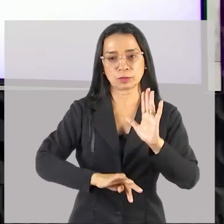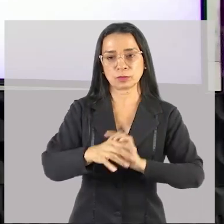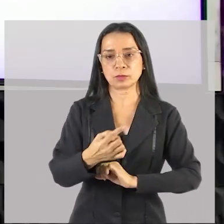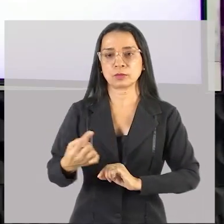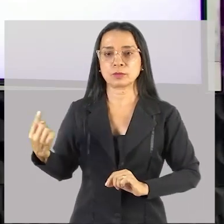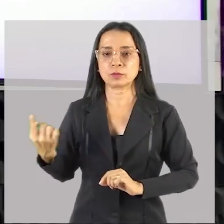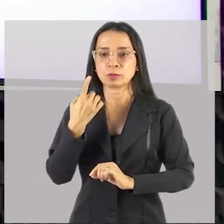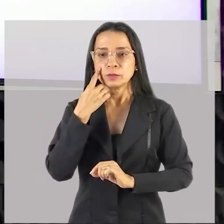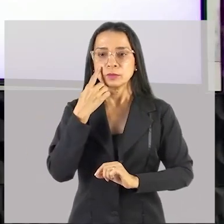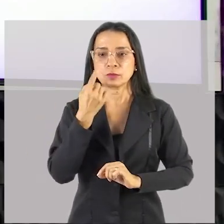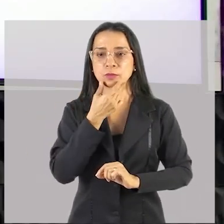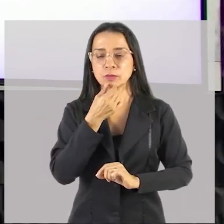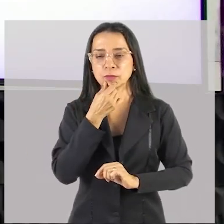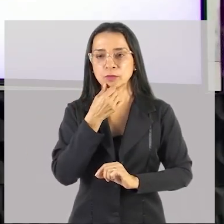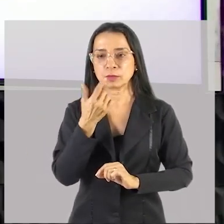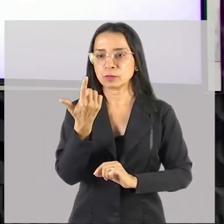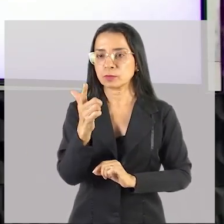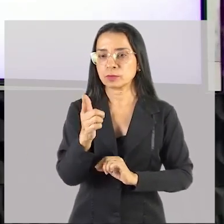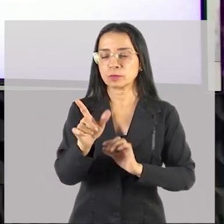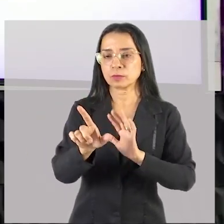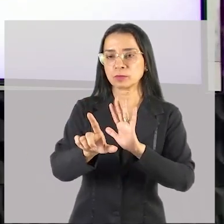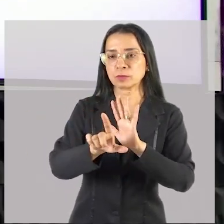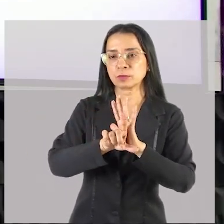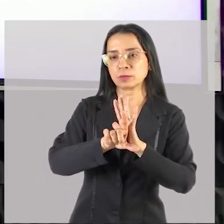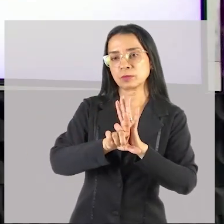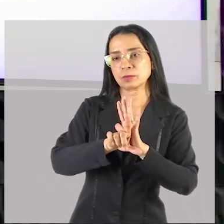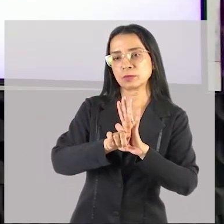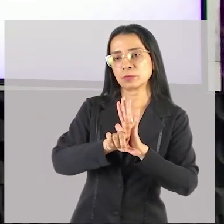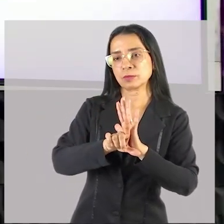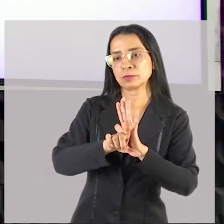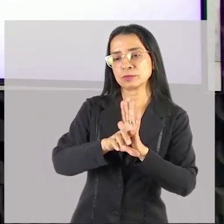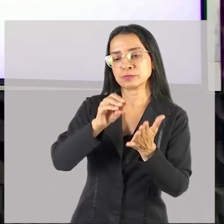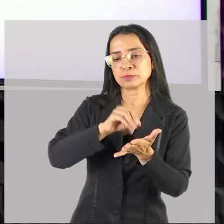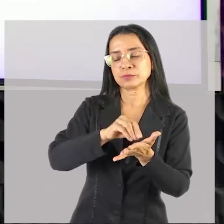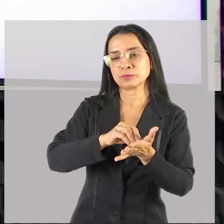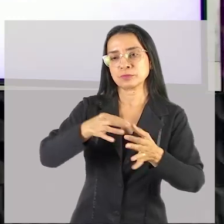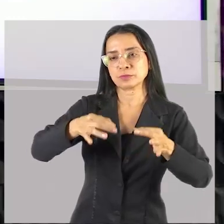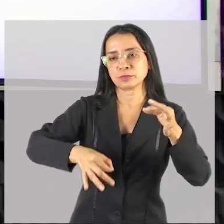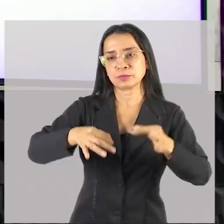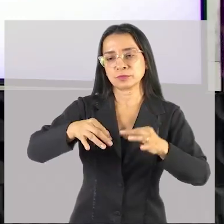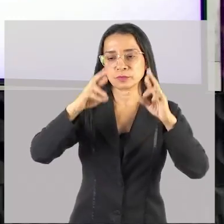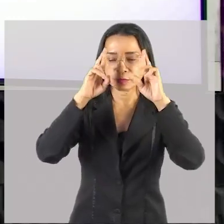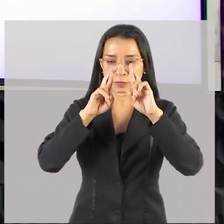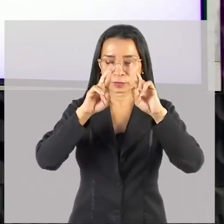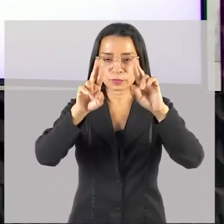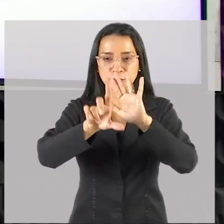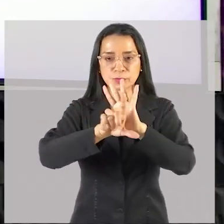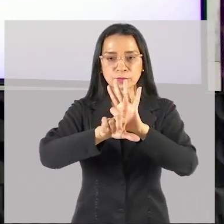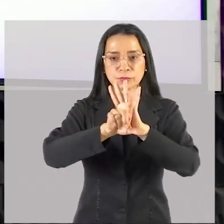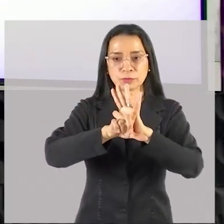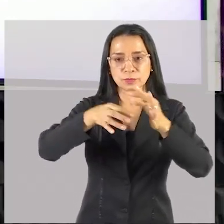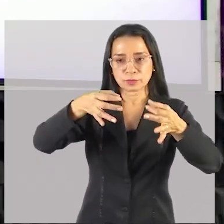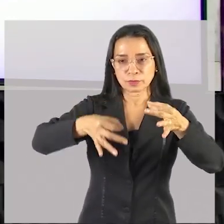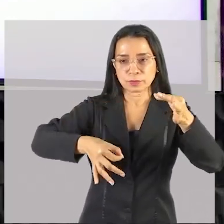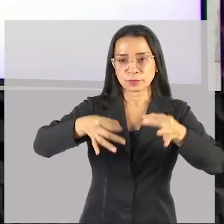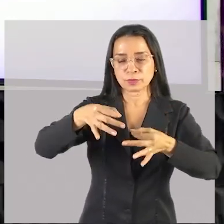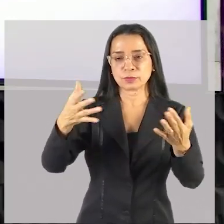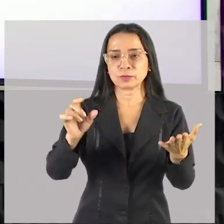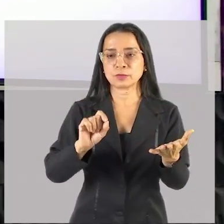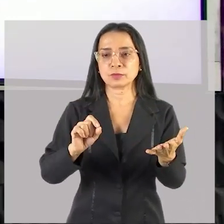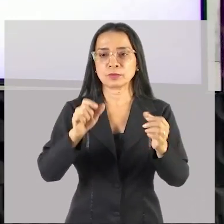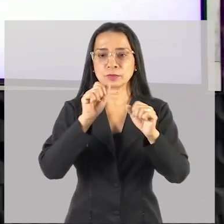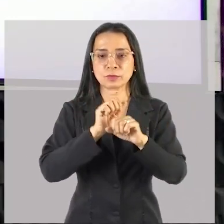Então, a resposta correta é a letra A. Para Aristóteles, a escravidão é determinada pela natureza, pois